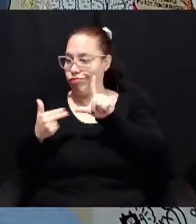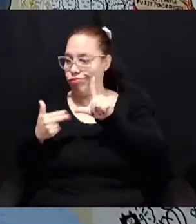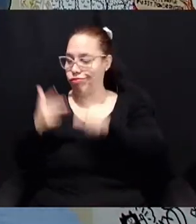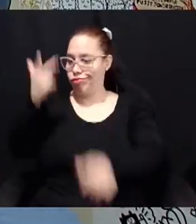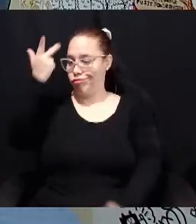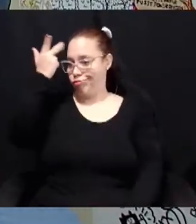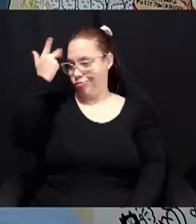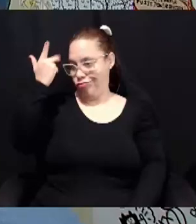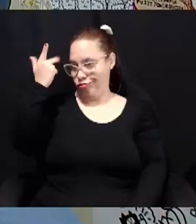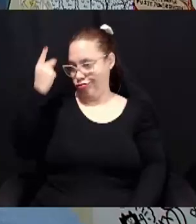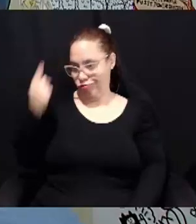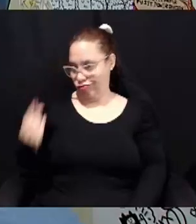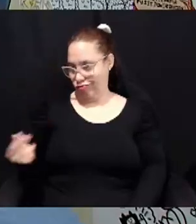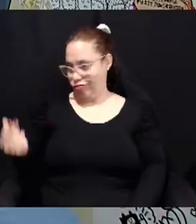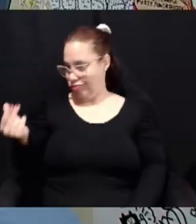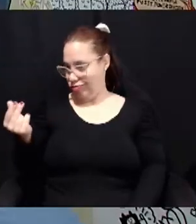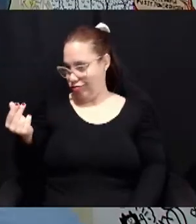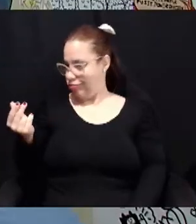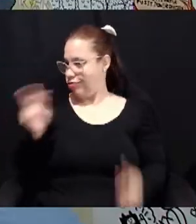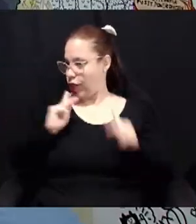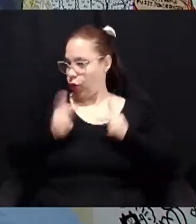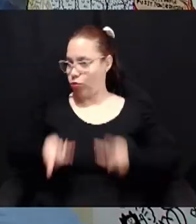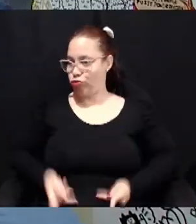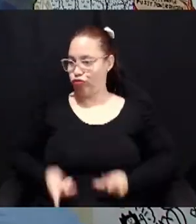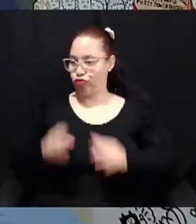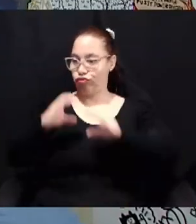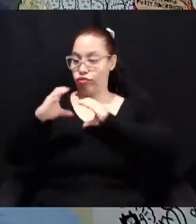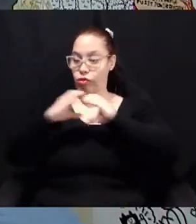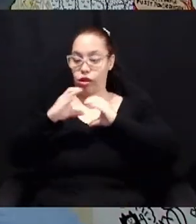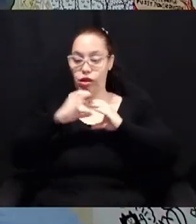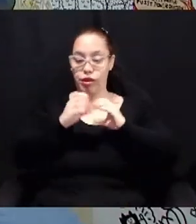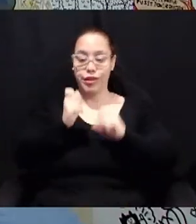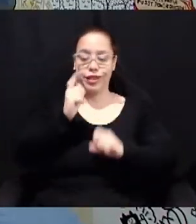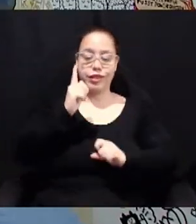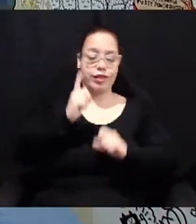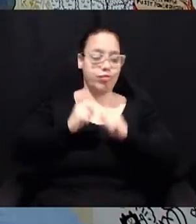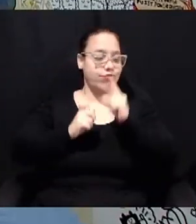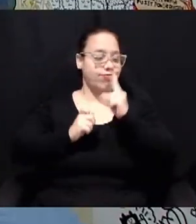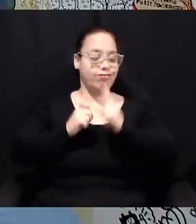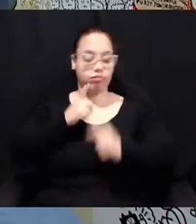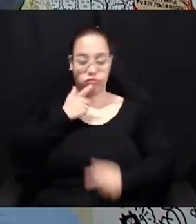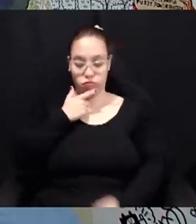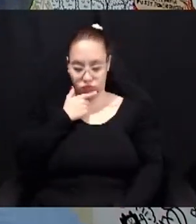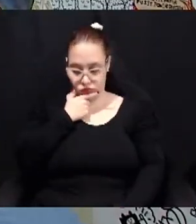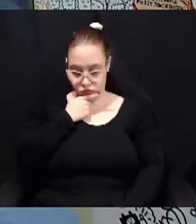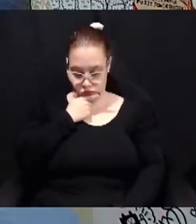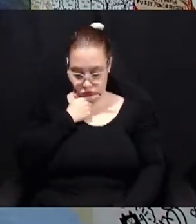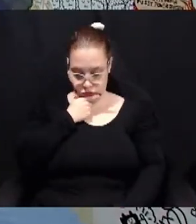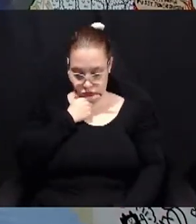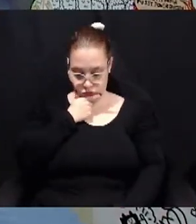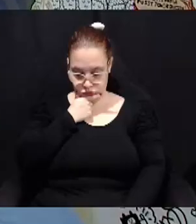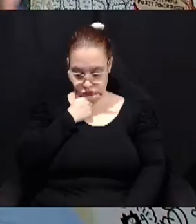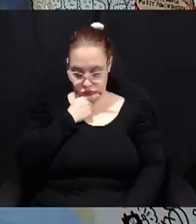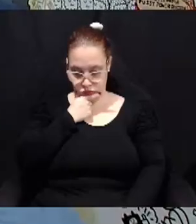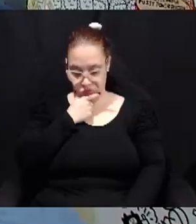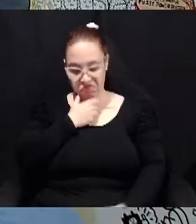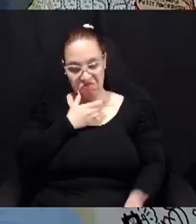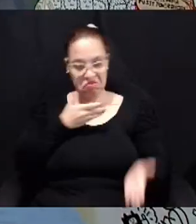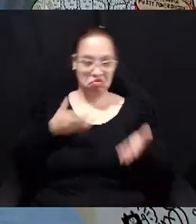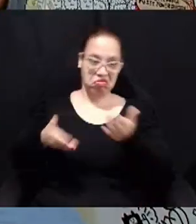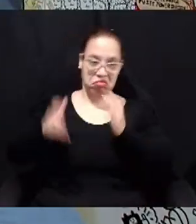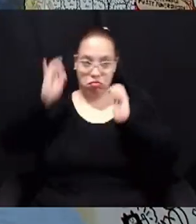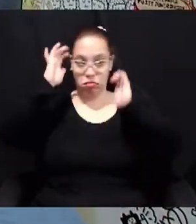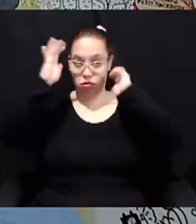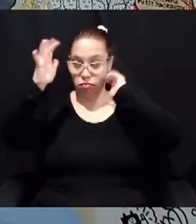da comunicação humana, mas que de alguma forma a gente vai sempre cerceando o lado criativo, porque a gente precisa